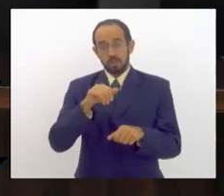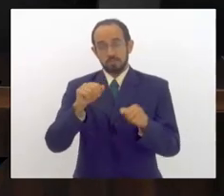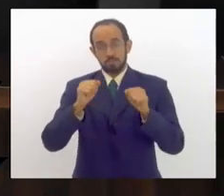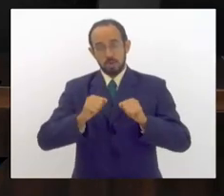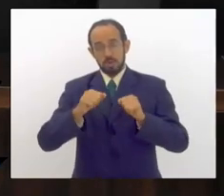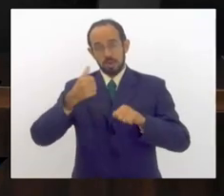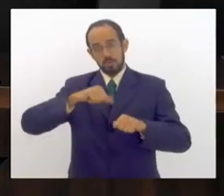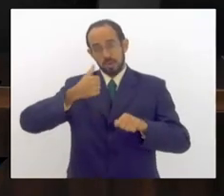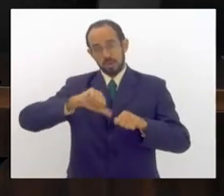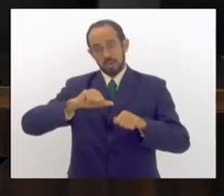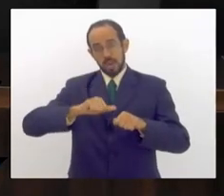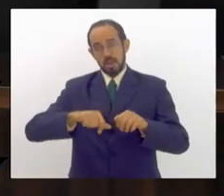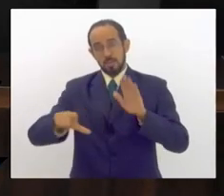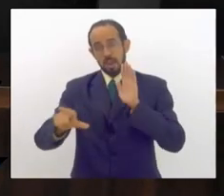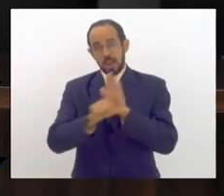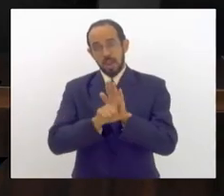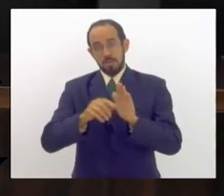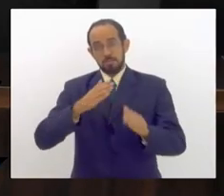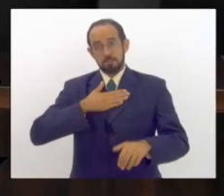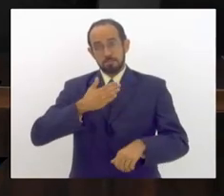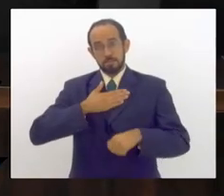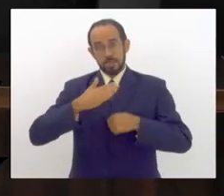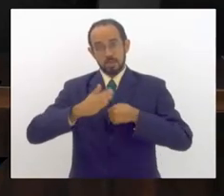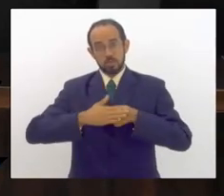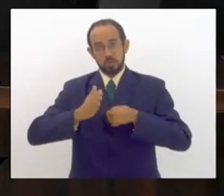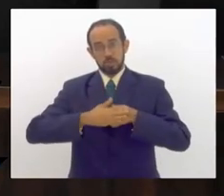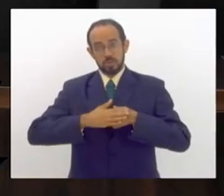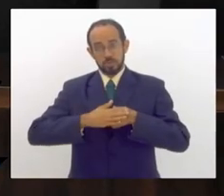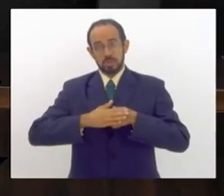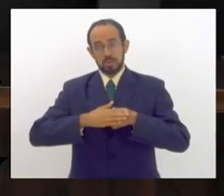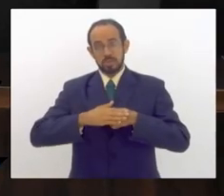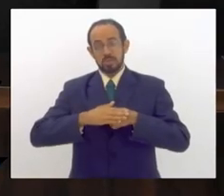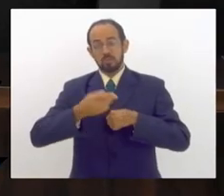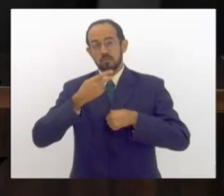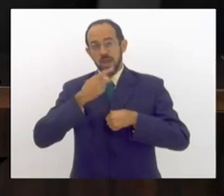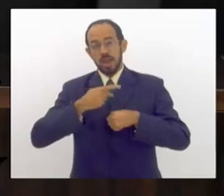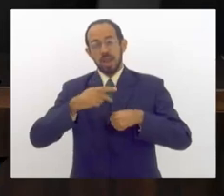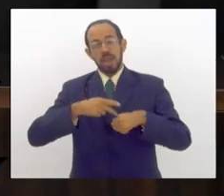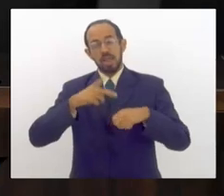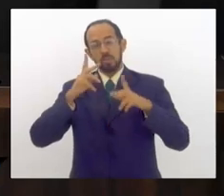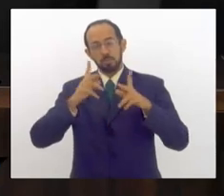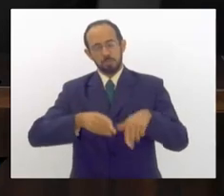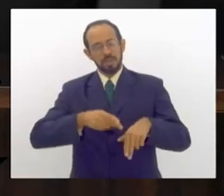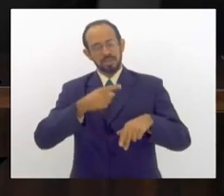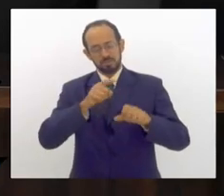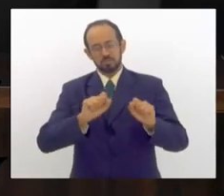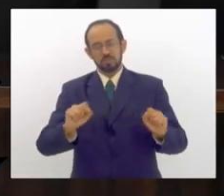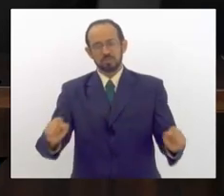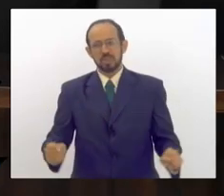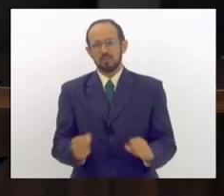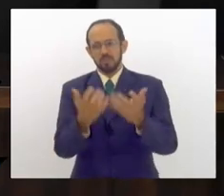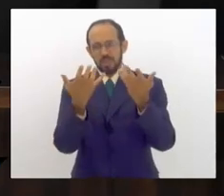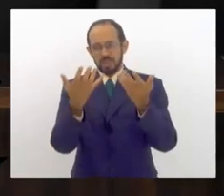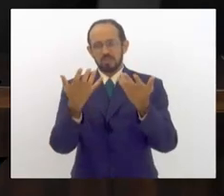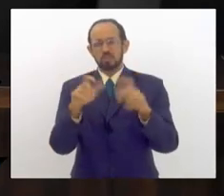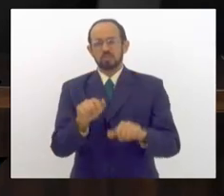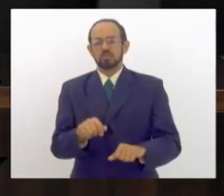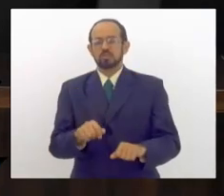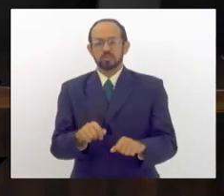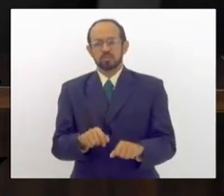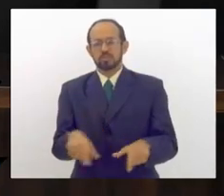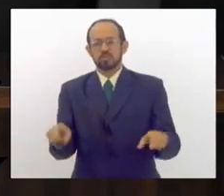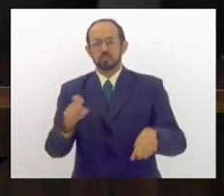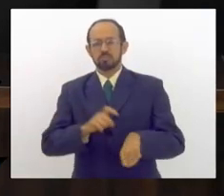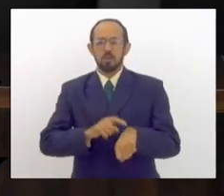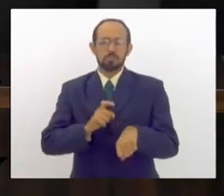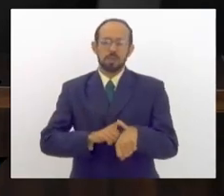um projeto de lei de minha autoria que trata exatamente dos grandes eventos, dos grandes